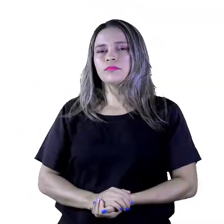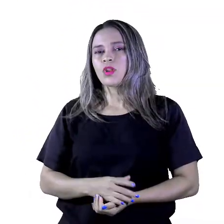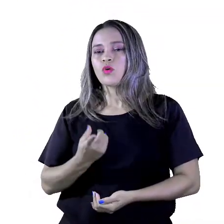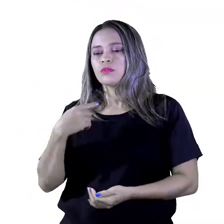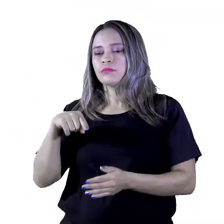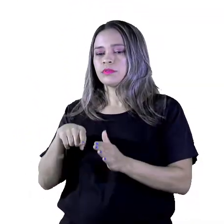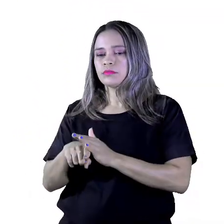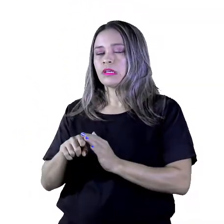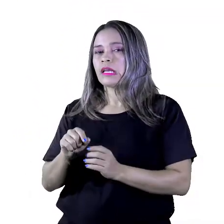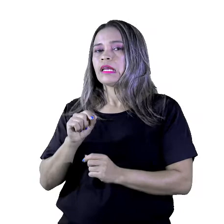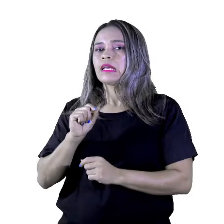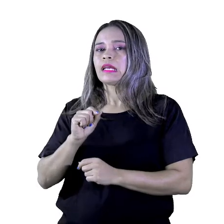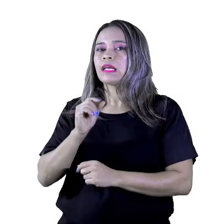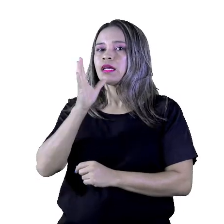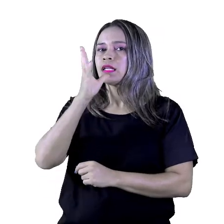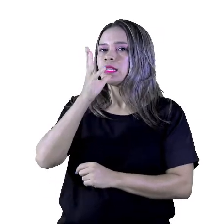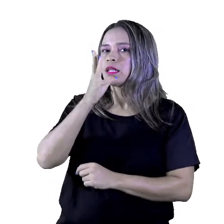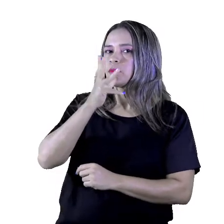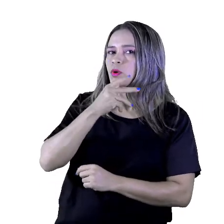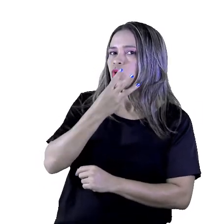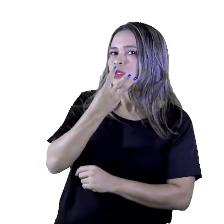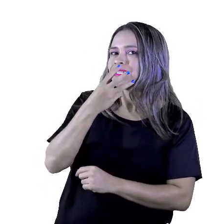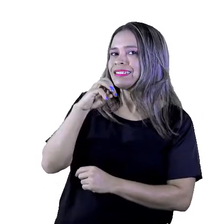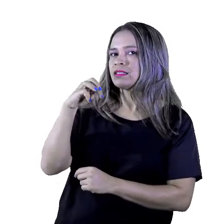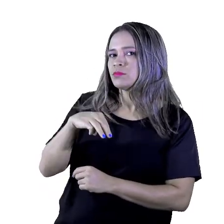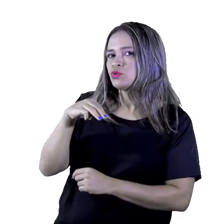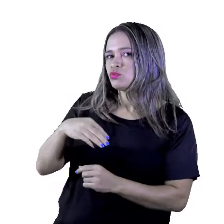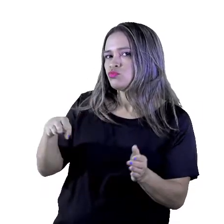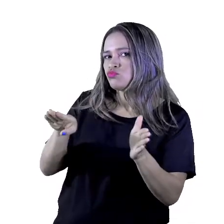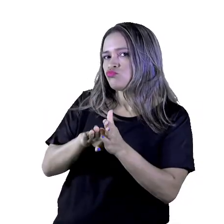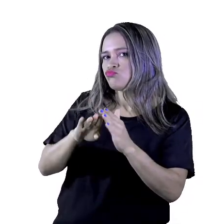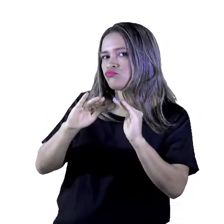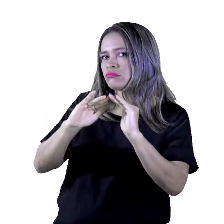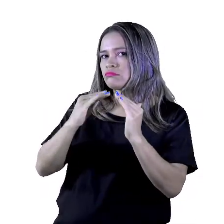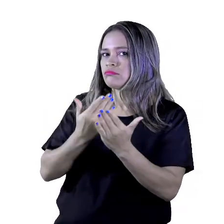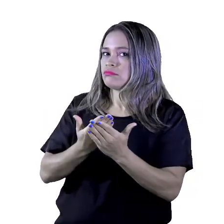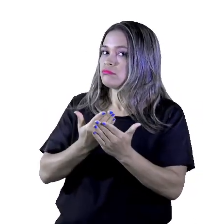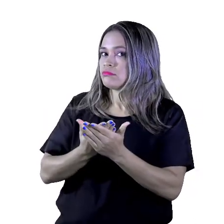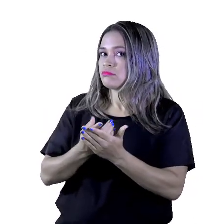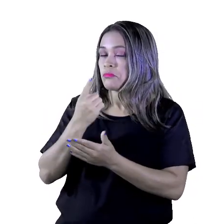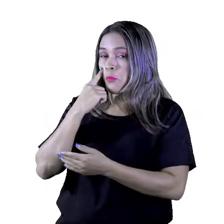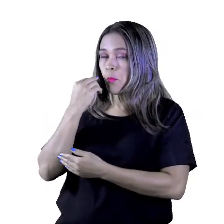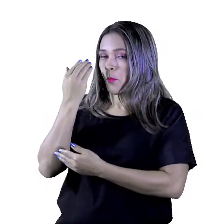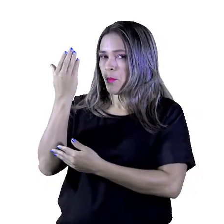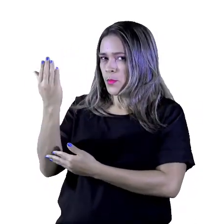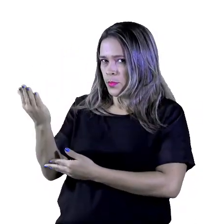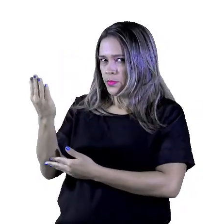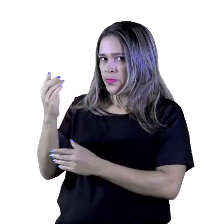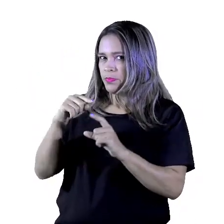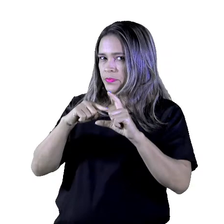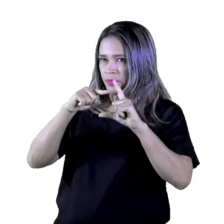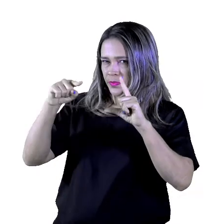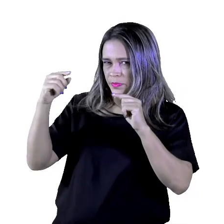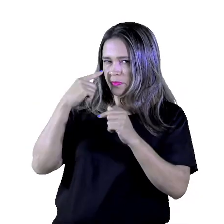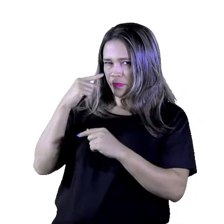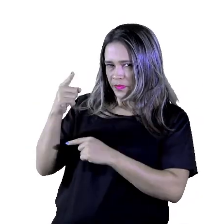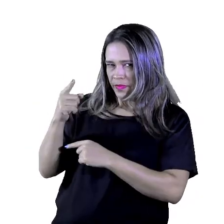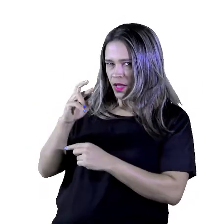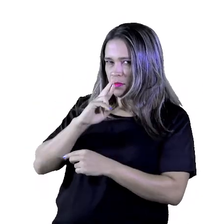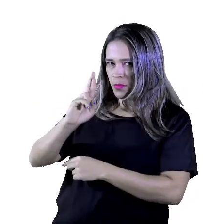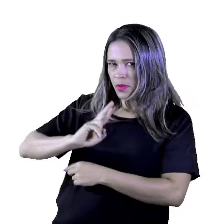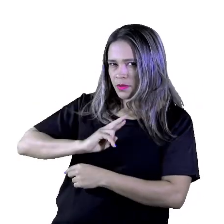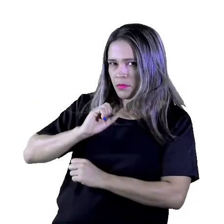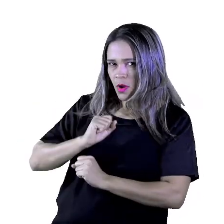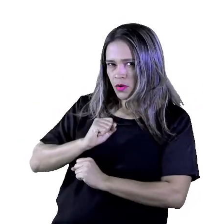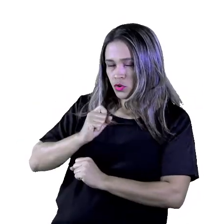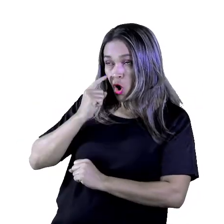Quem demorou 30 minutos para chegar à escola? Se a gente olhar o gráfico, a gente consegue dar essa resposta? Observem o gráfico na